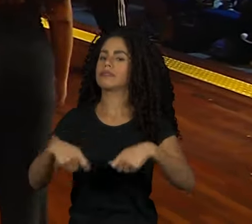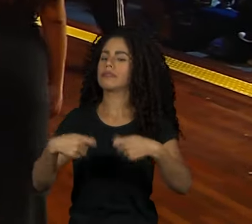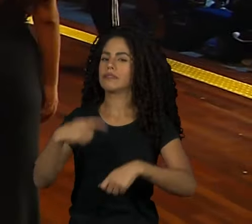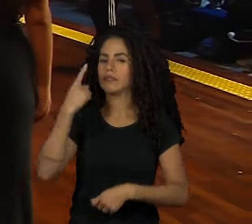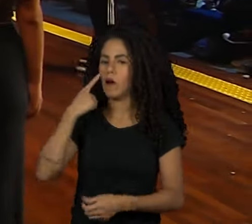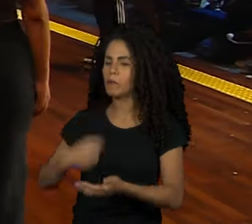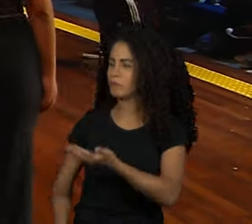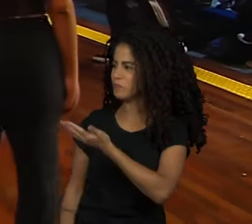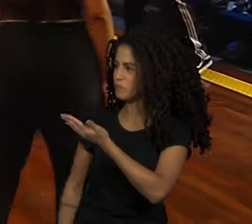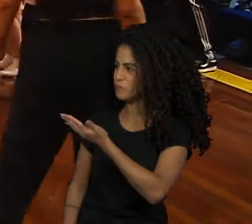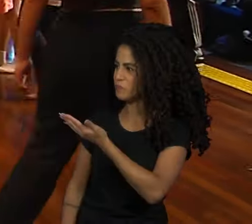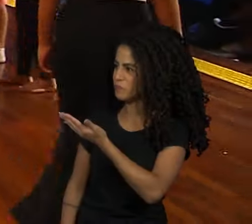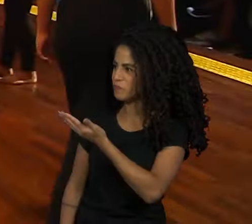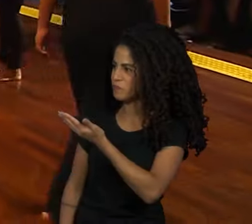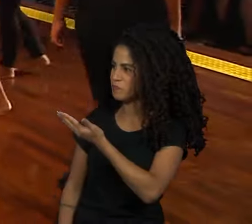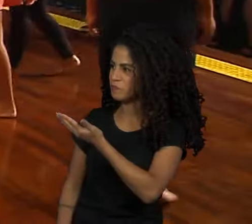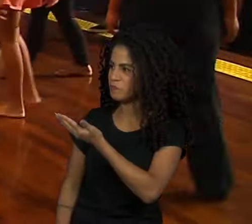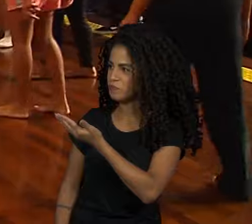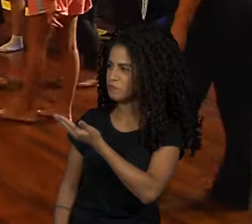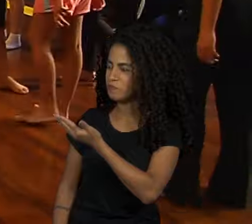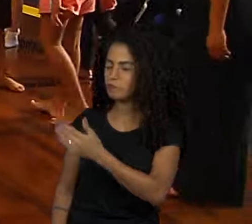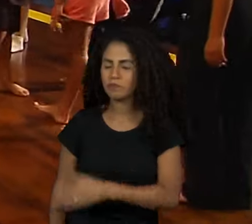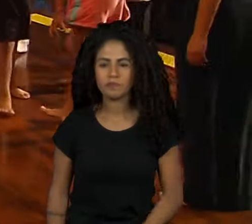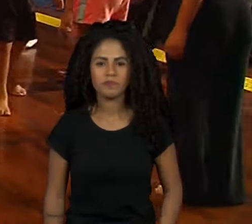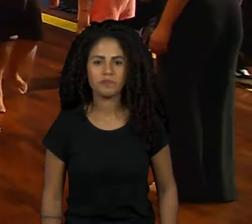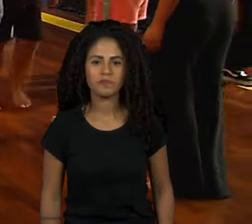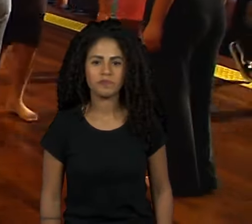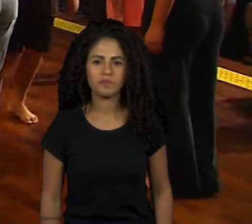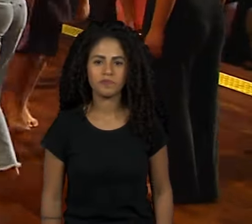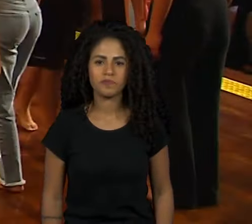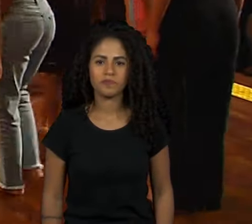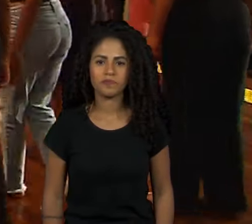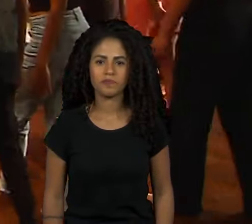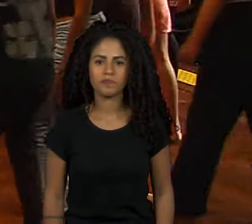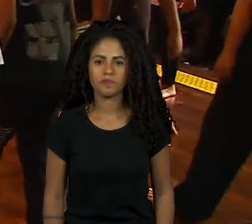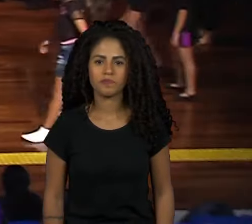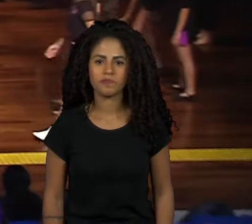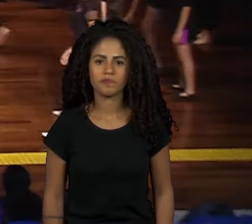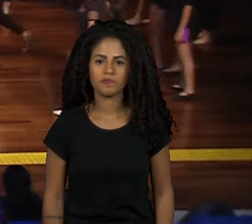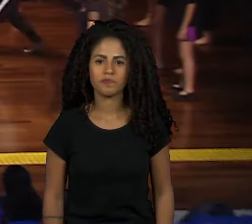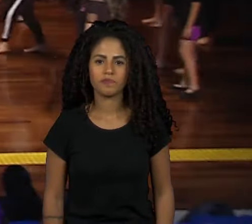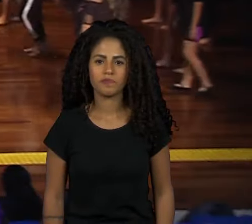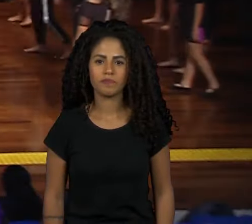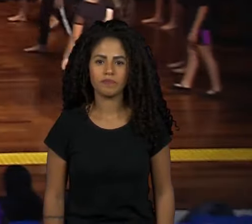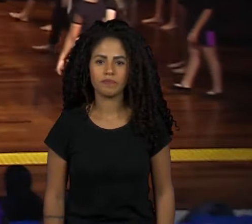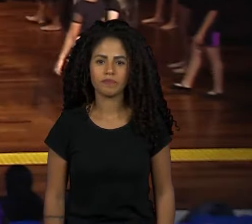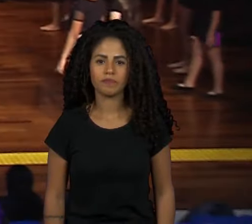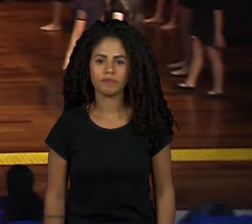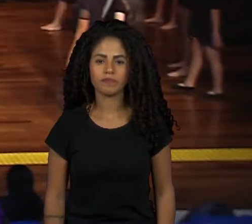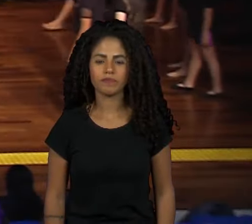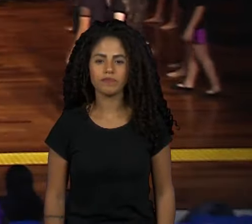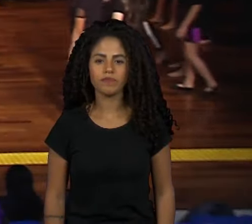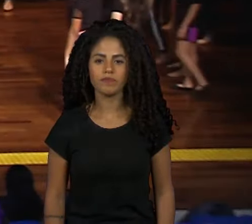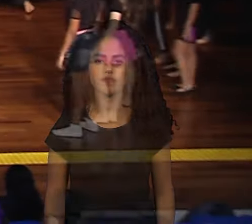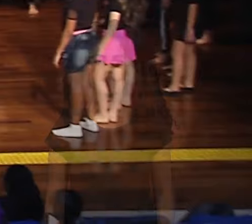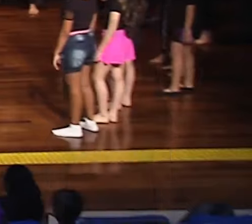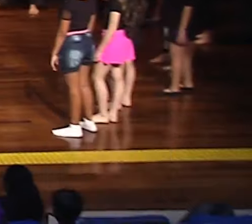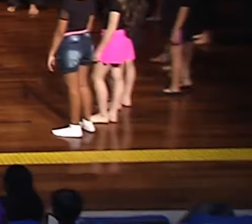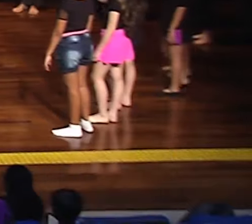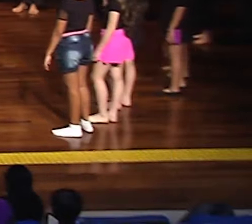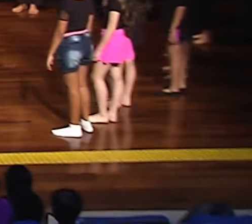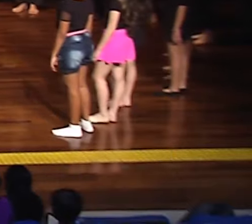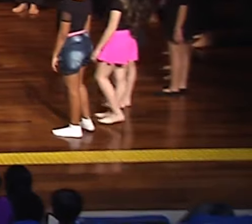pega o palco inteiro! A cidade pega o palco inteiro, aqui ó, aqui ó, ó, ó, ó, ó, ó, ó, isso, tudo, volta toda, frio,